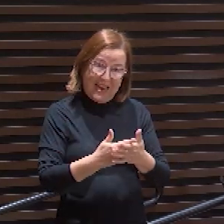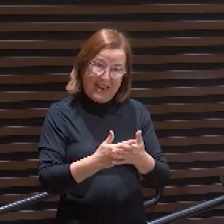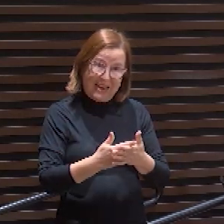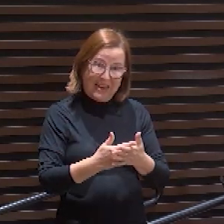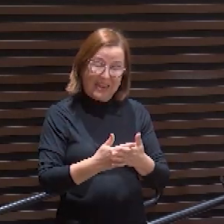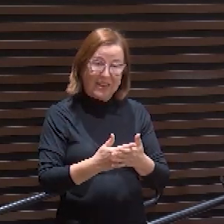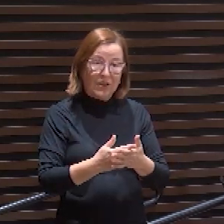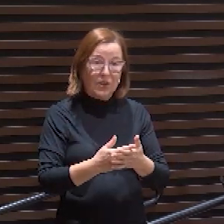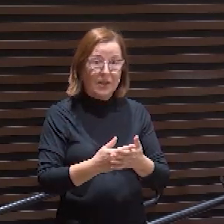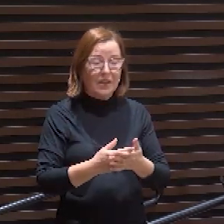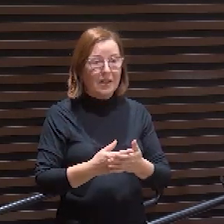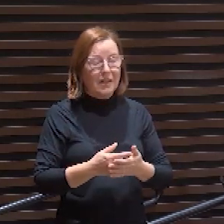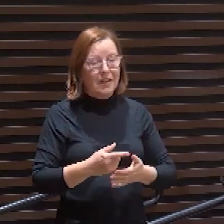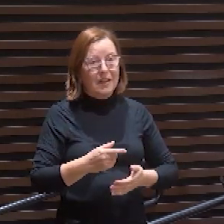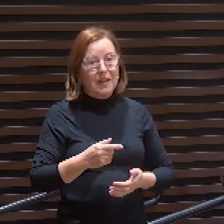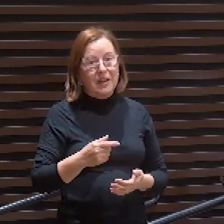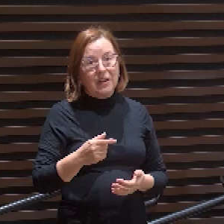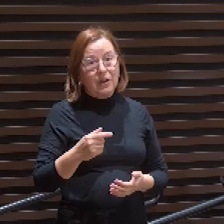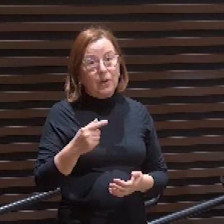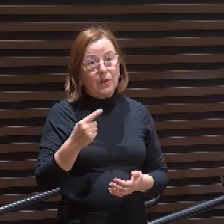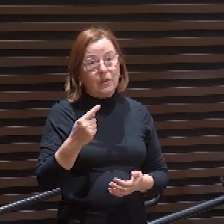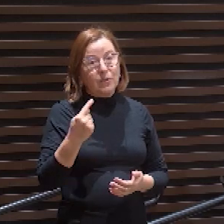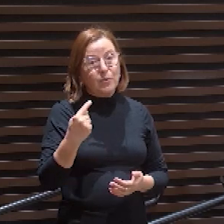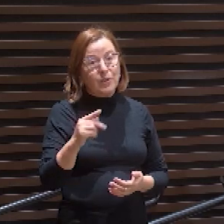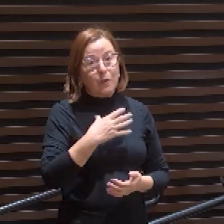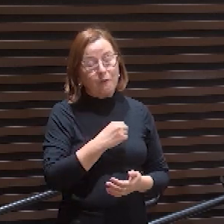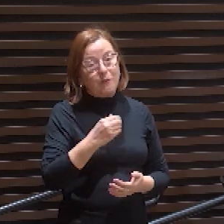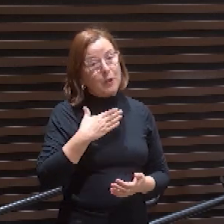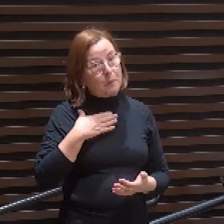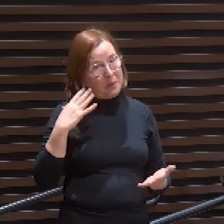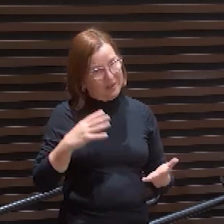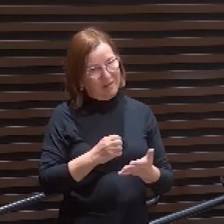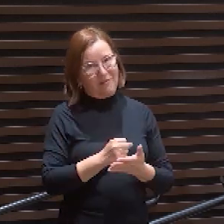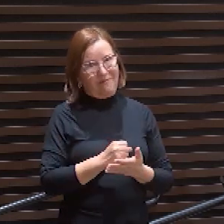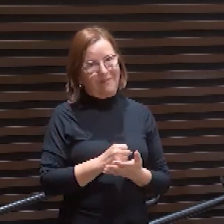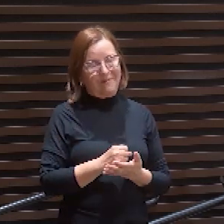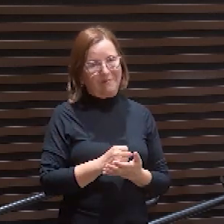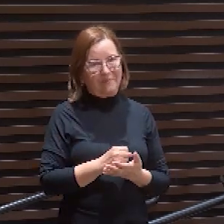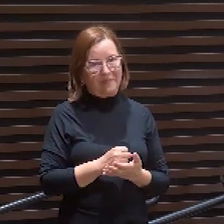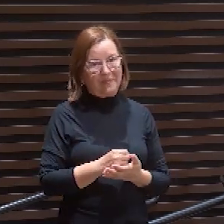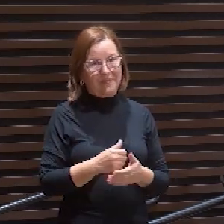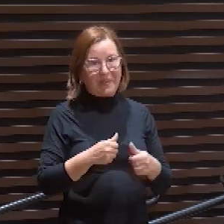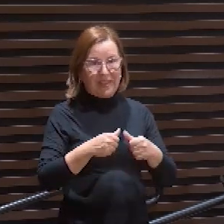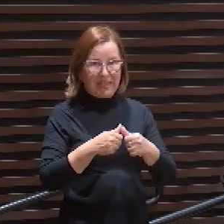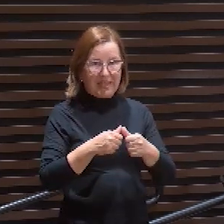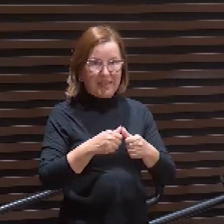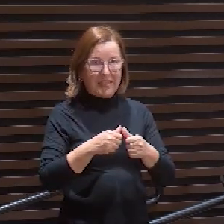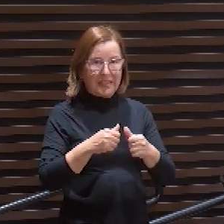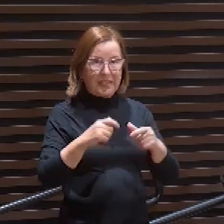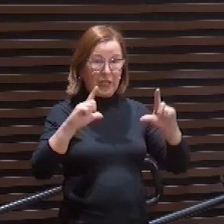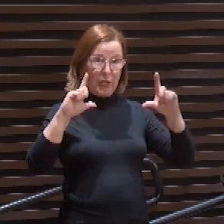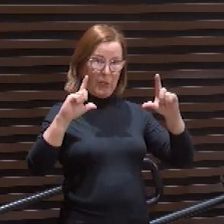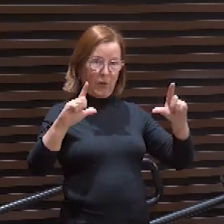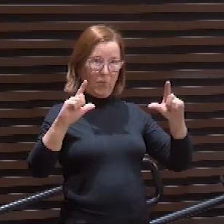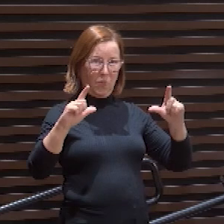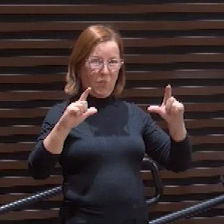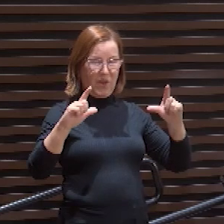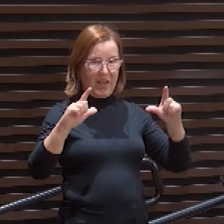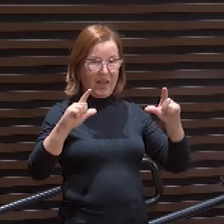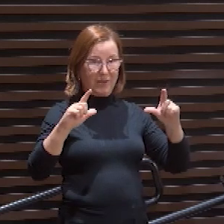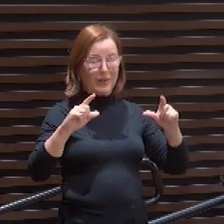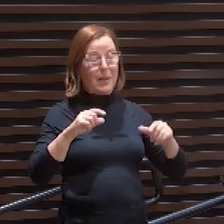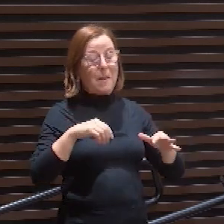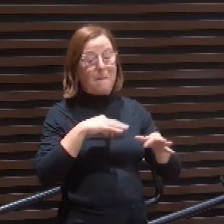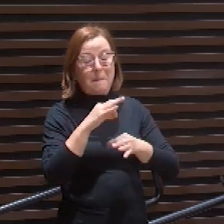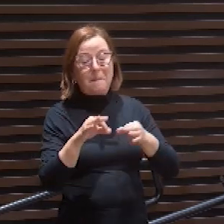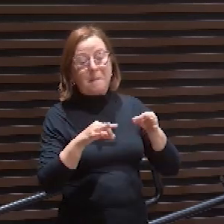Essa pintura é fraca, mas é um presente. É um presente do meu sentimento.